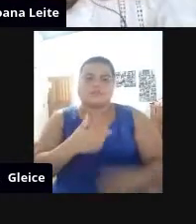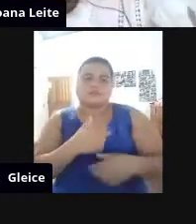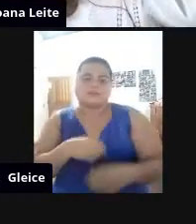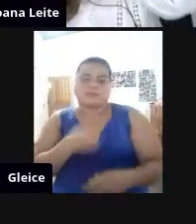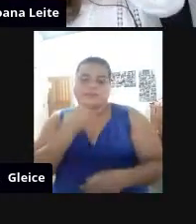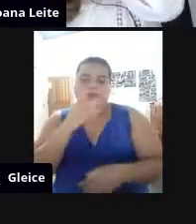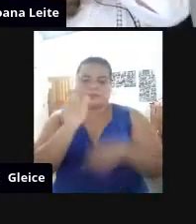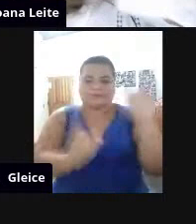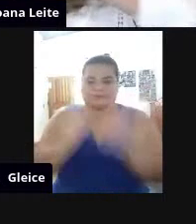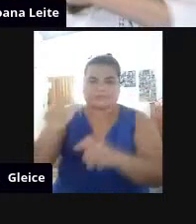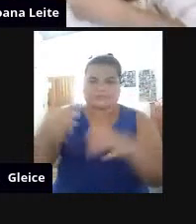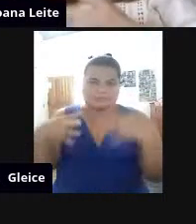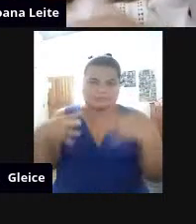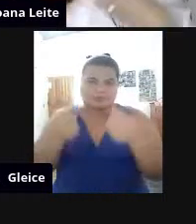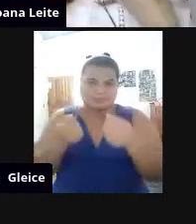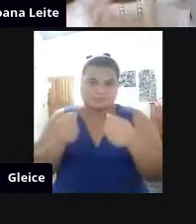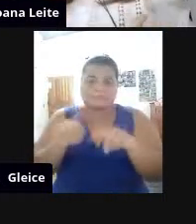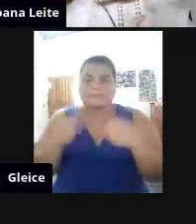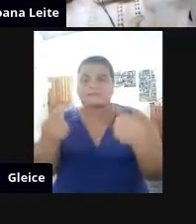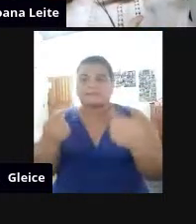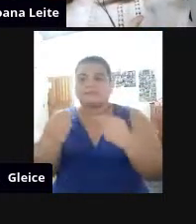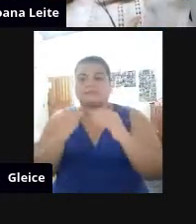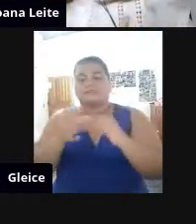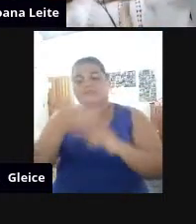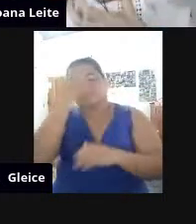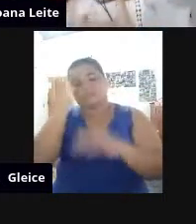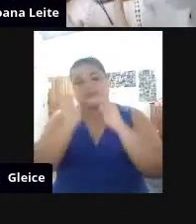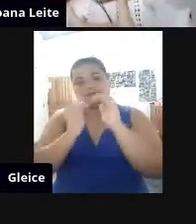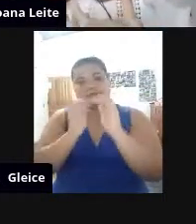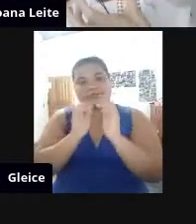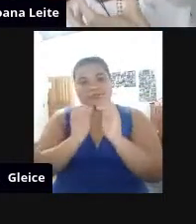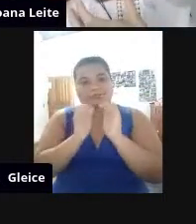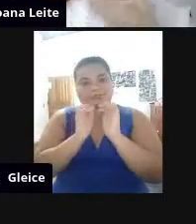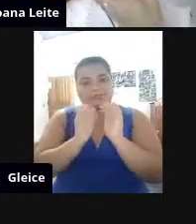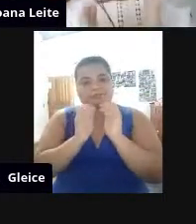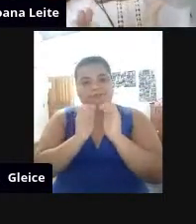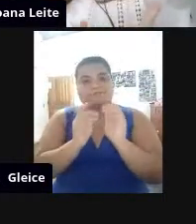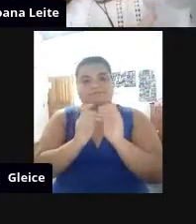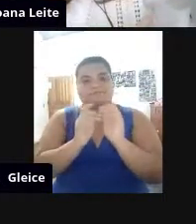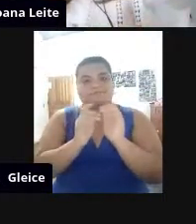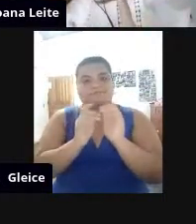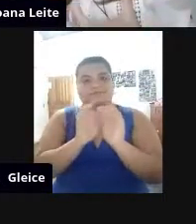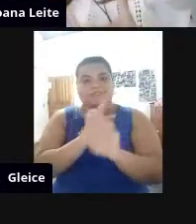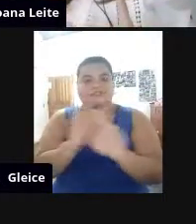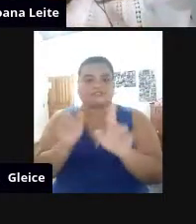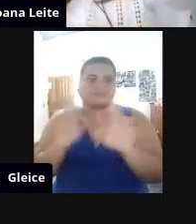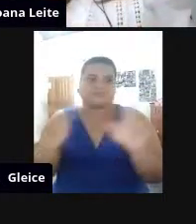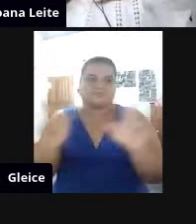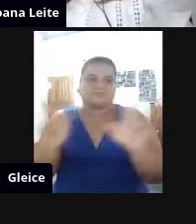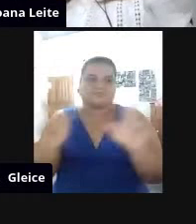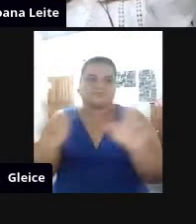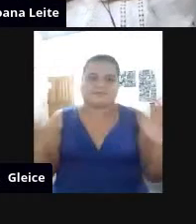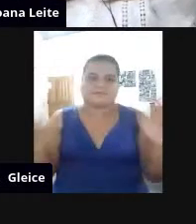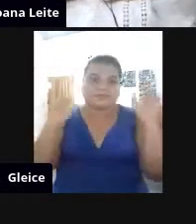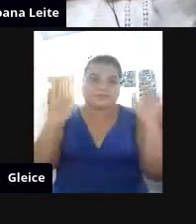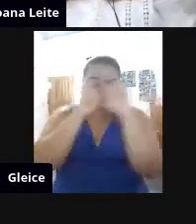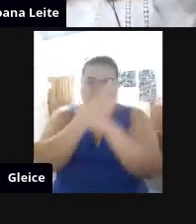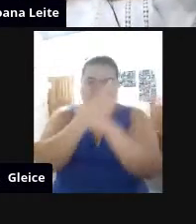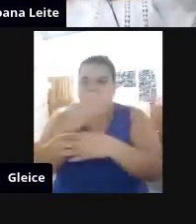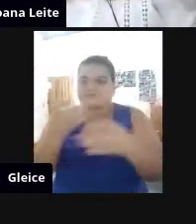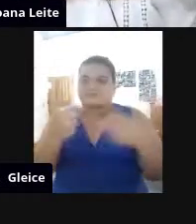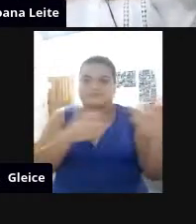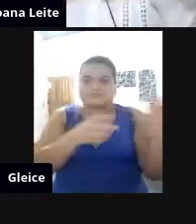autismo. Mas outras questões não. Outras questões são tão restritivas que é difícil, né? Dificulta para aquela criança